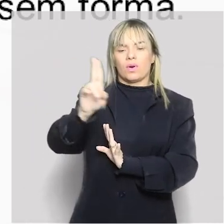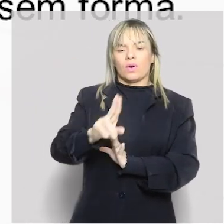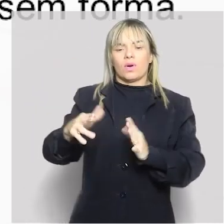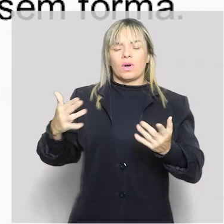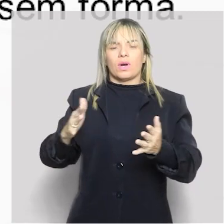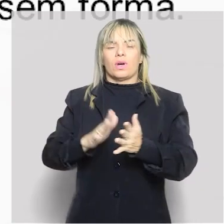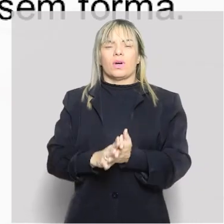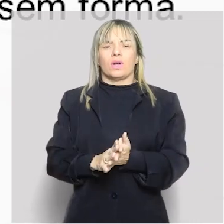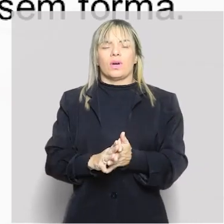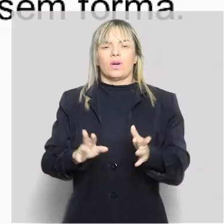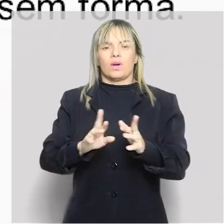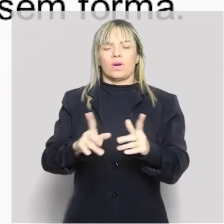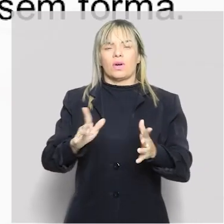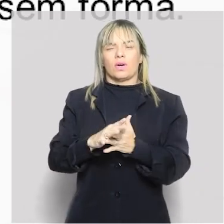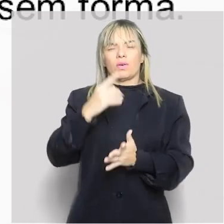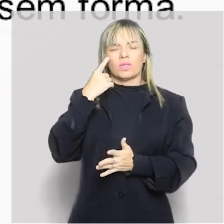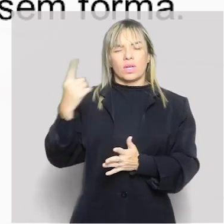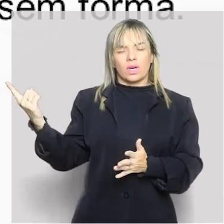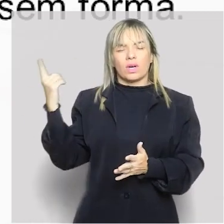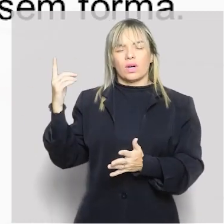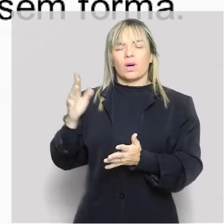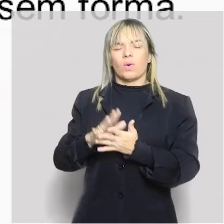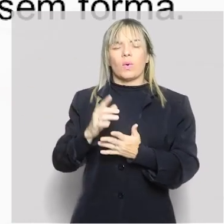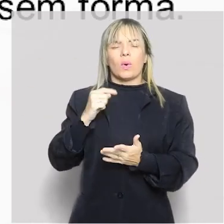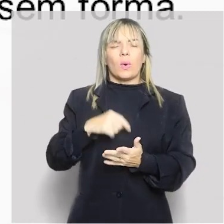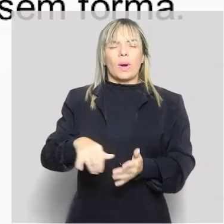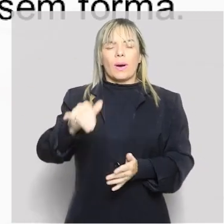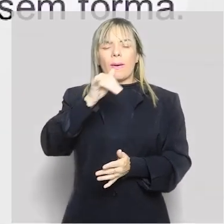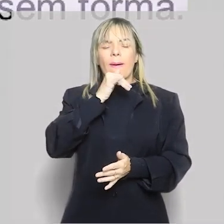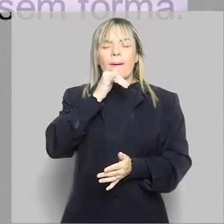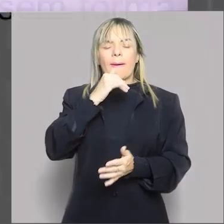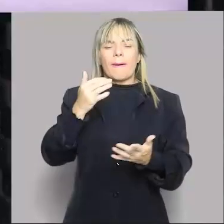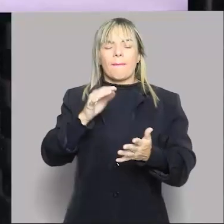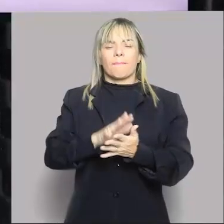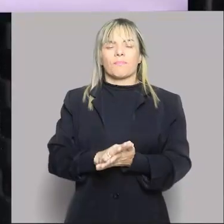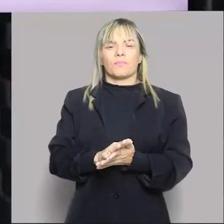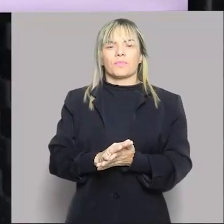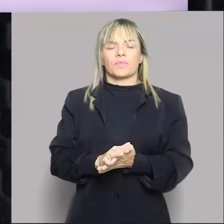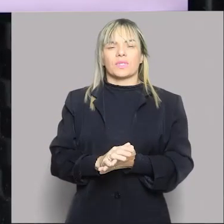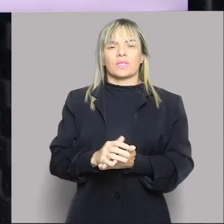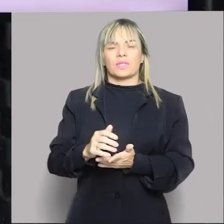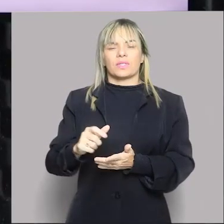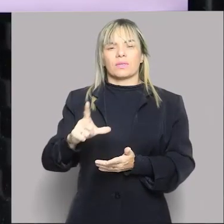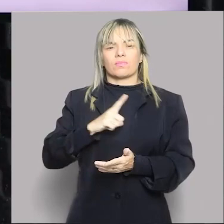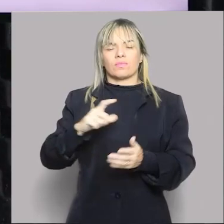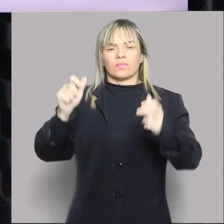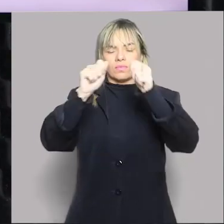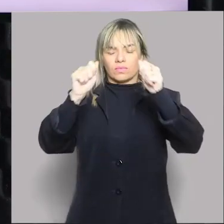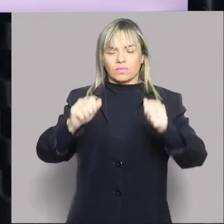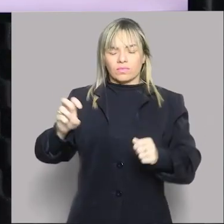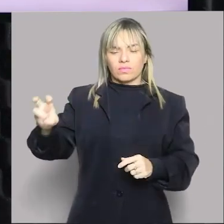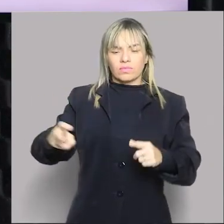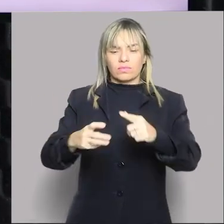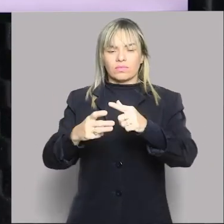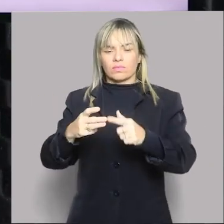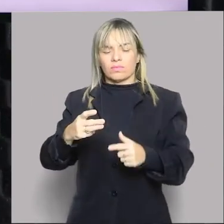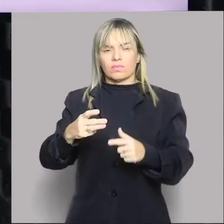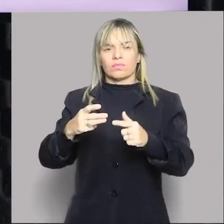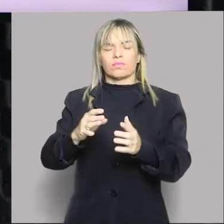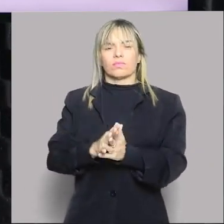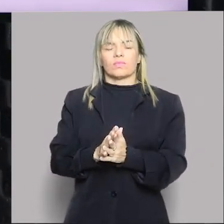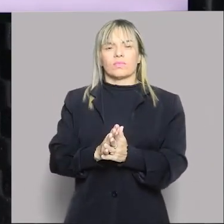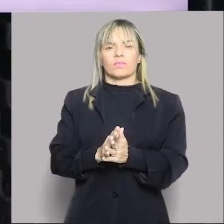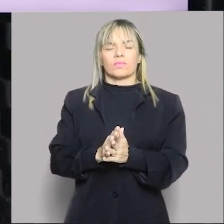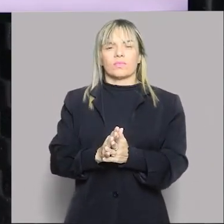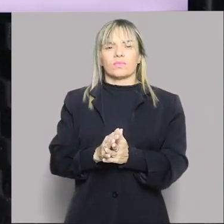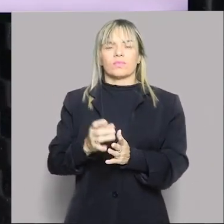Avenida Litorânea, nós temos as estátuas dos 3 pescadores. Elas são semi-abstratas. Você percebe os pescadores, a rede, mas quando você vai olhar,